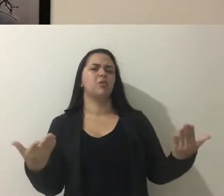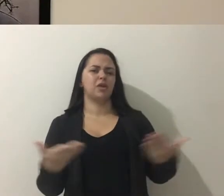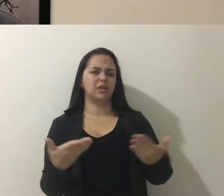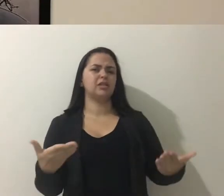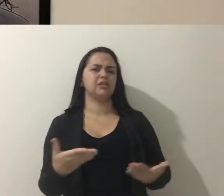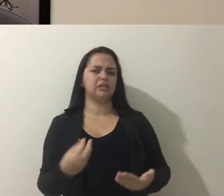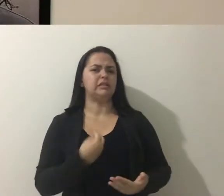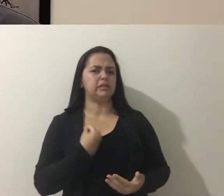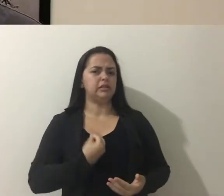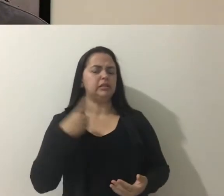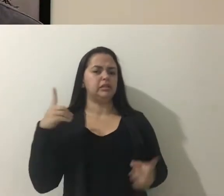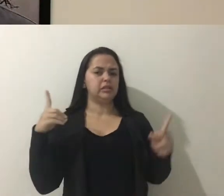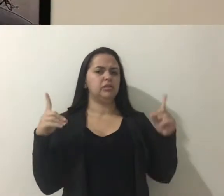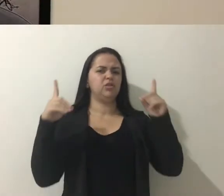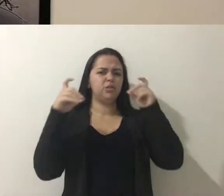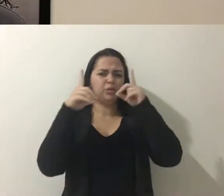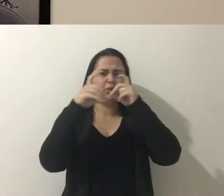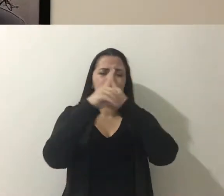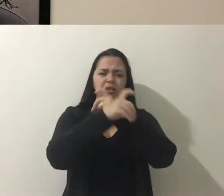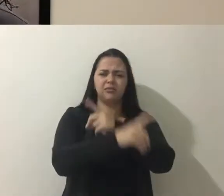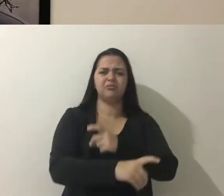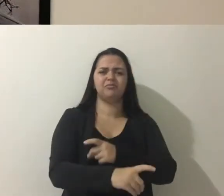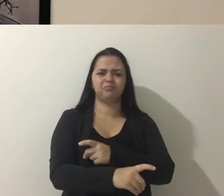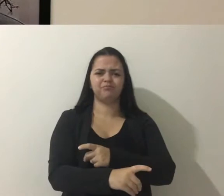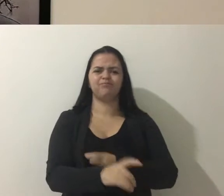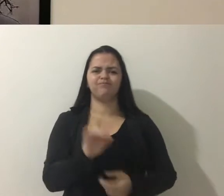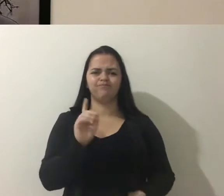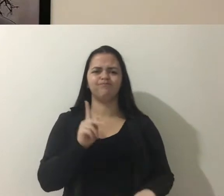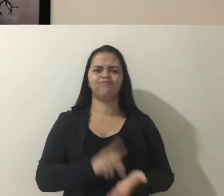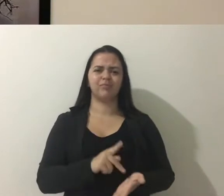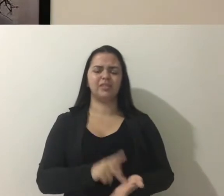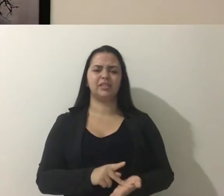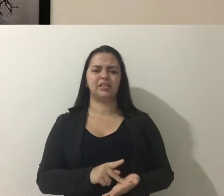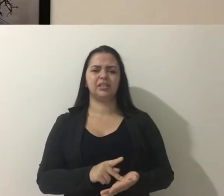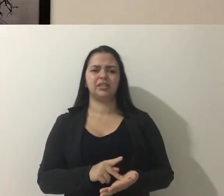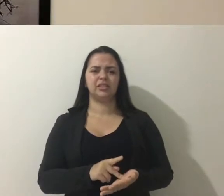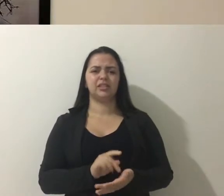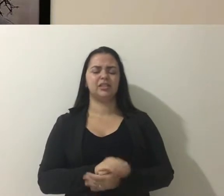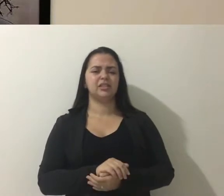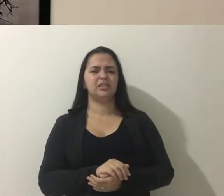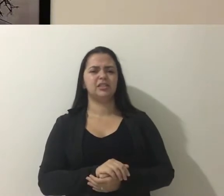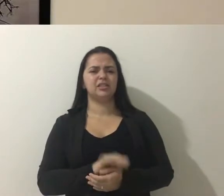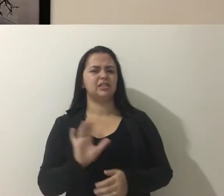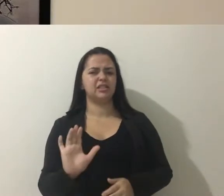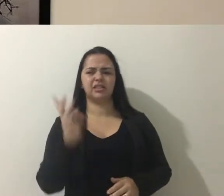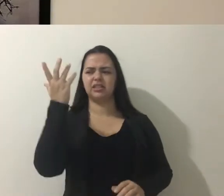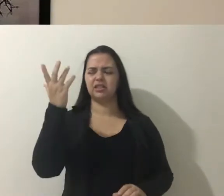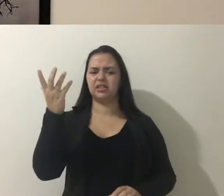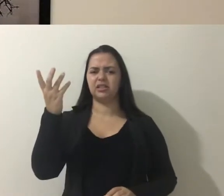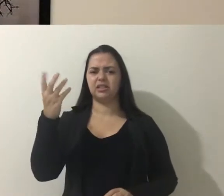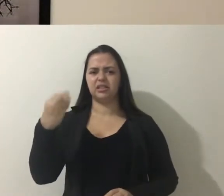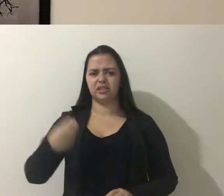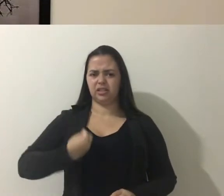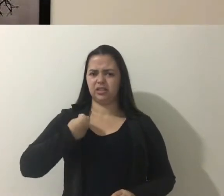estamos vivendo como esse, nós estamos vivendo um momento tão difícil em que o que predomina para